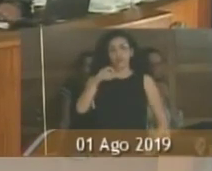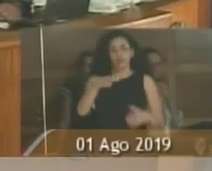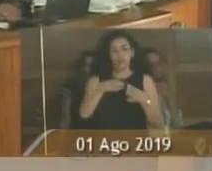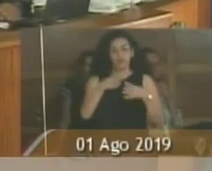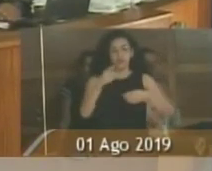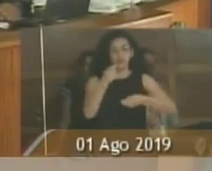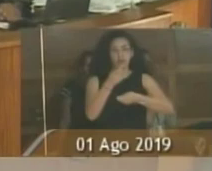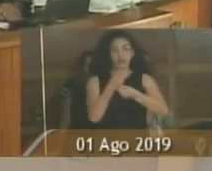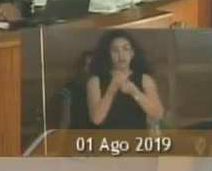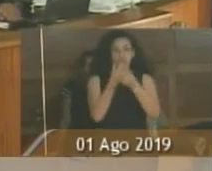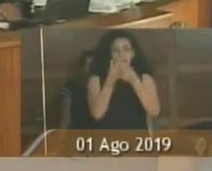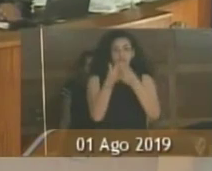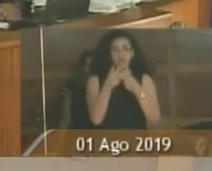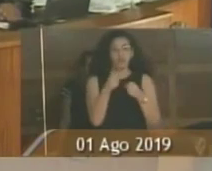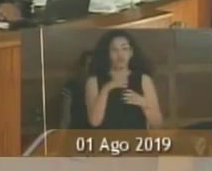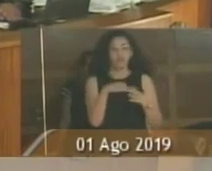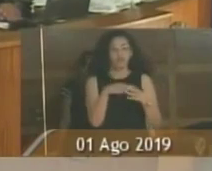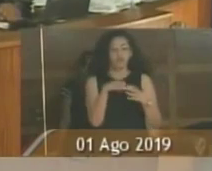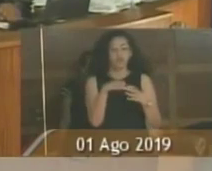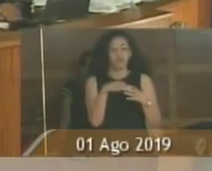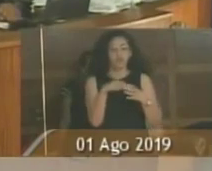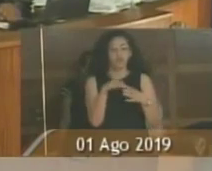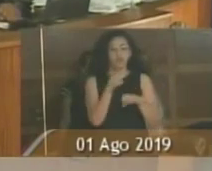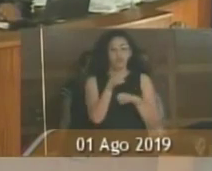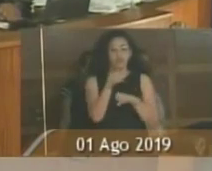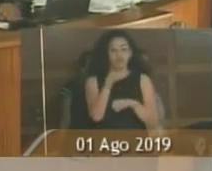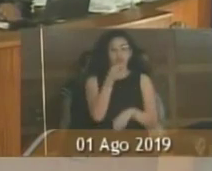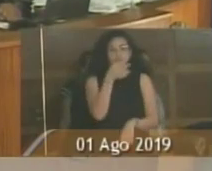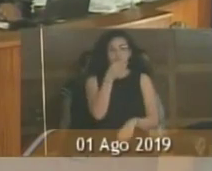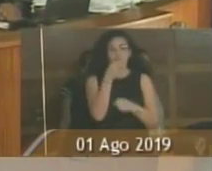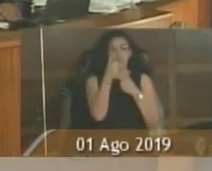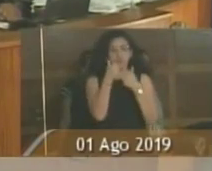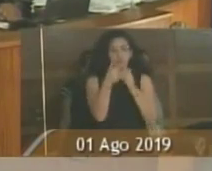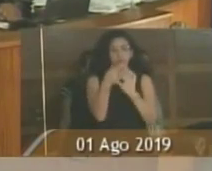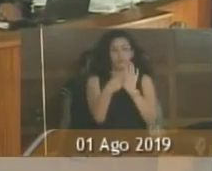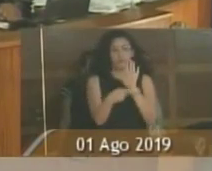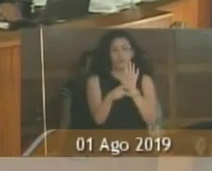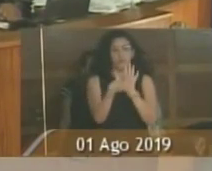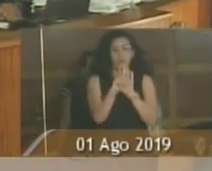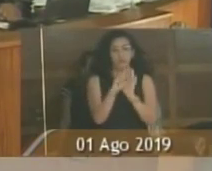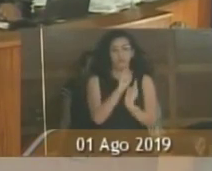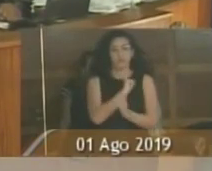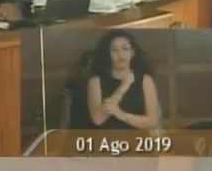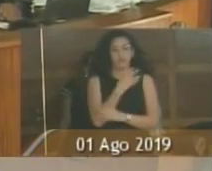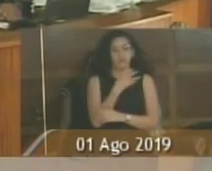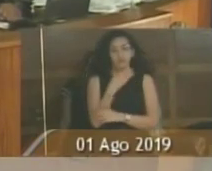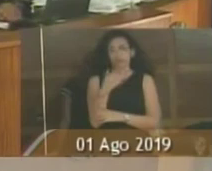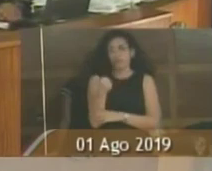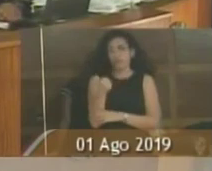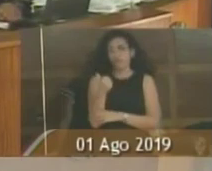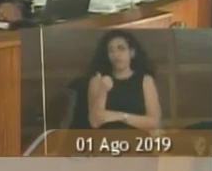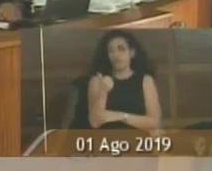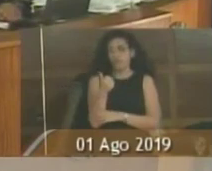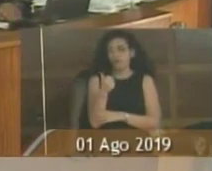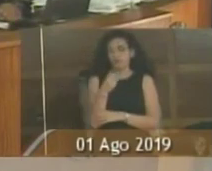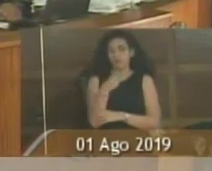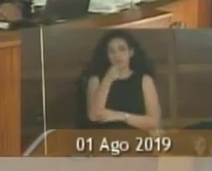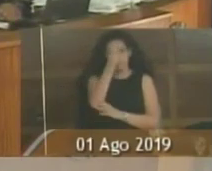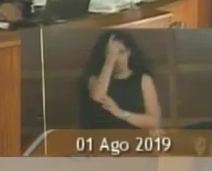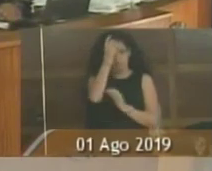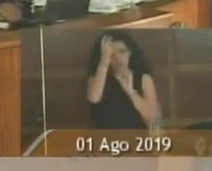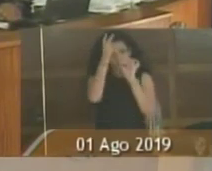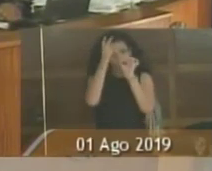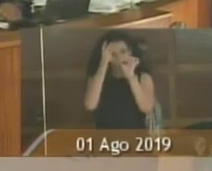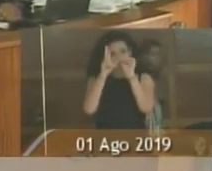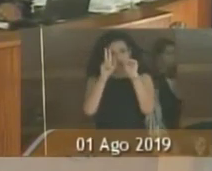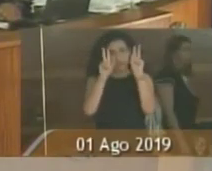Finanças e parecer número 90 da Comissão de Educação, opinando favoravelmente ao projeto de lei número 41, objeto da mensagem 25 de autoria do prefeito municipal, que